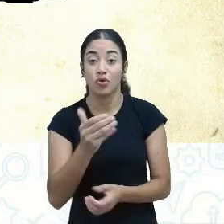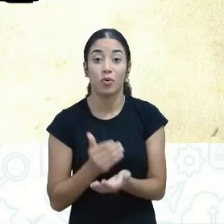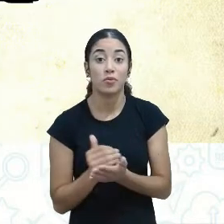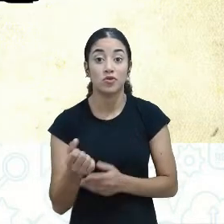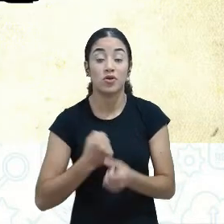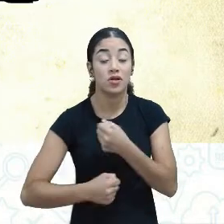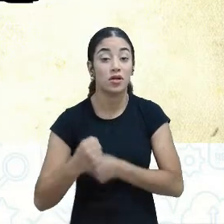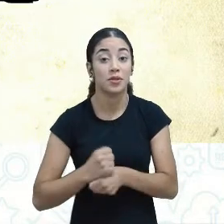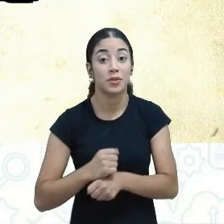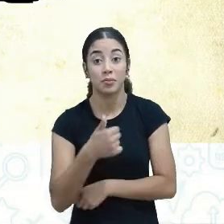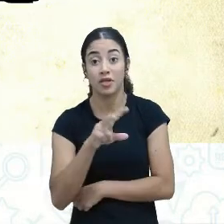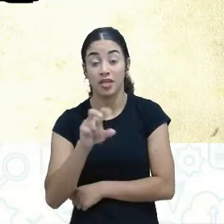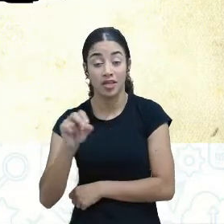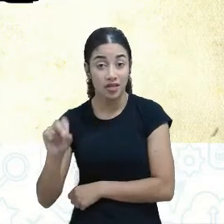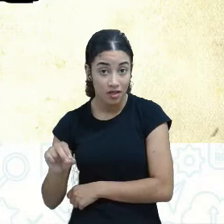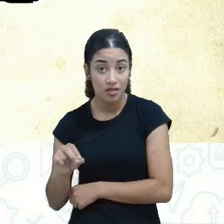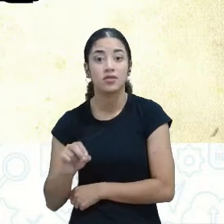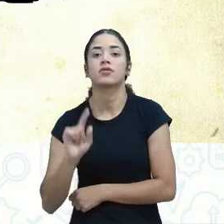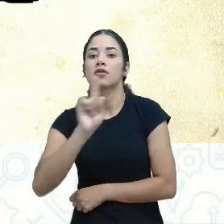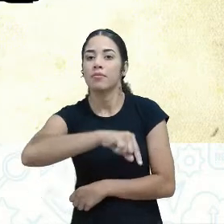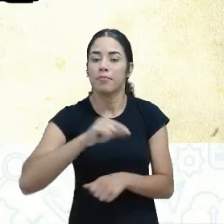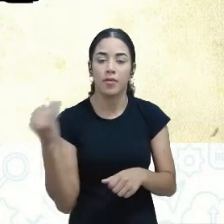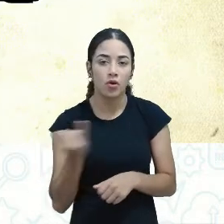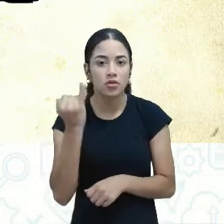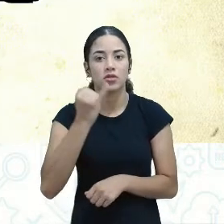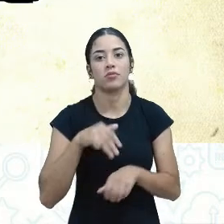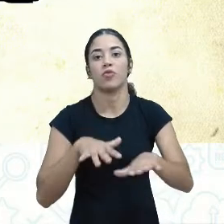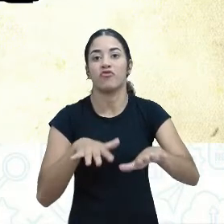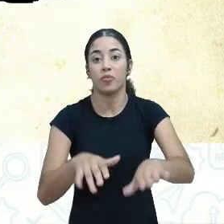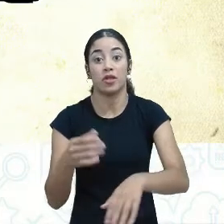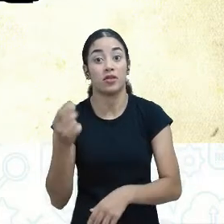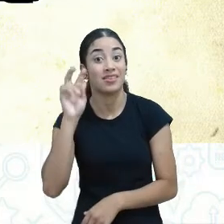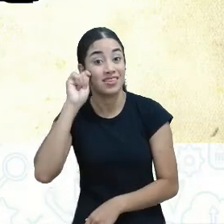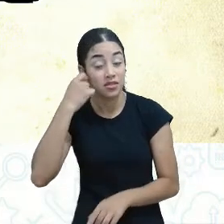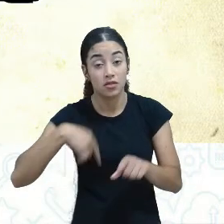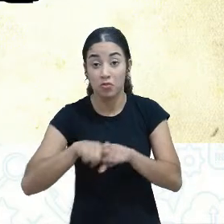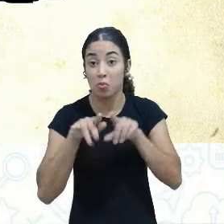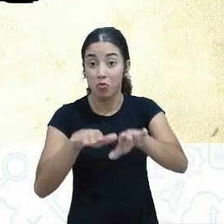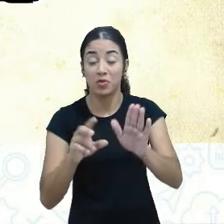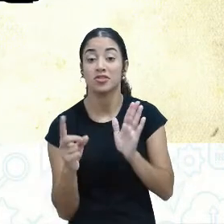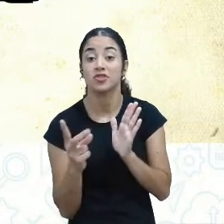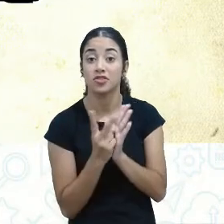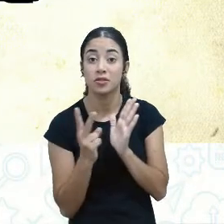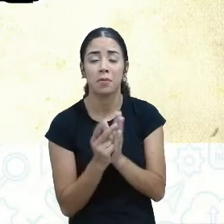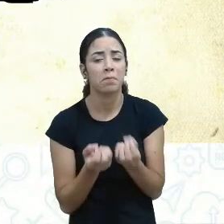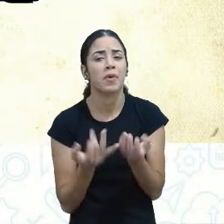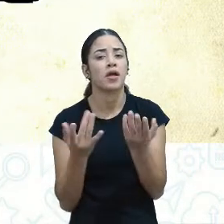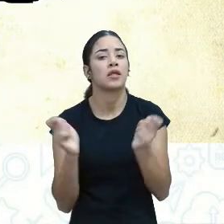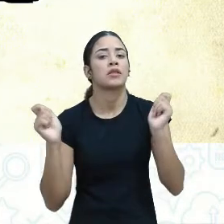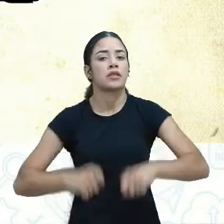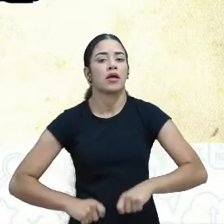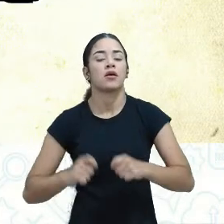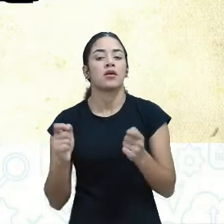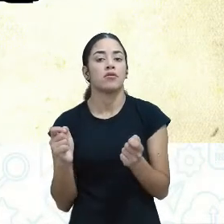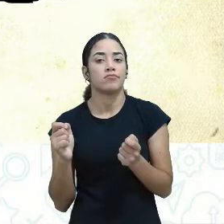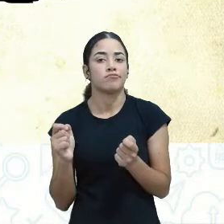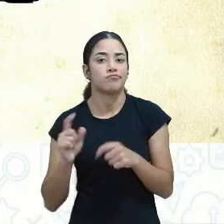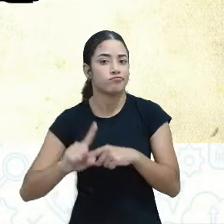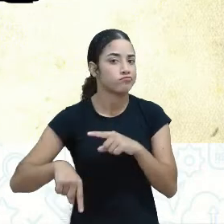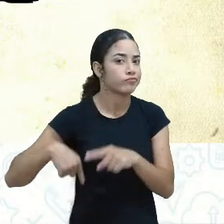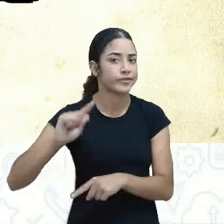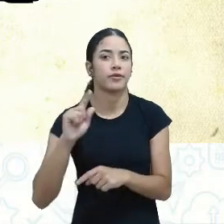Então, a importância aí do movimento negro e do movimento indígena para que a gente possa avançar, né, para esse país